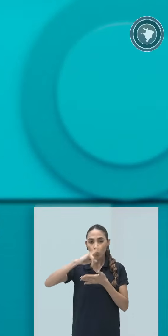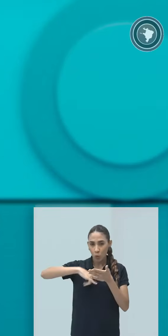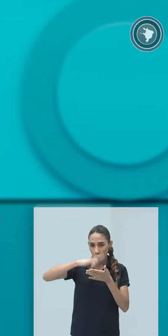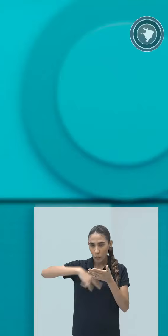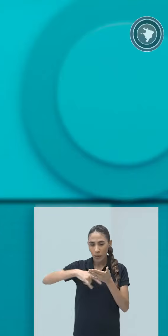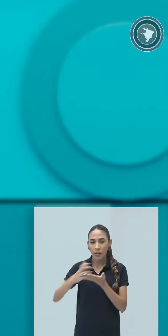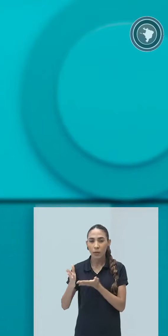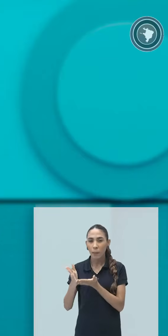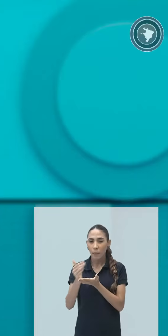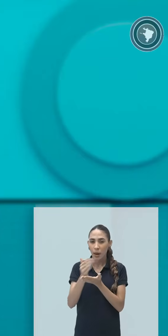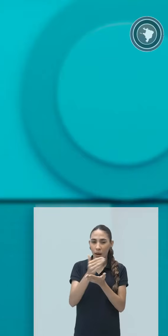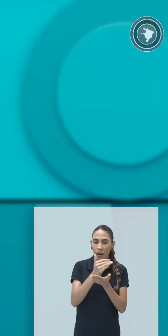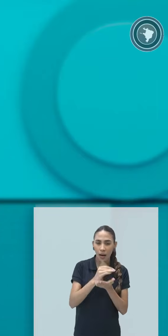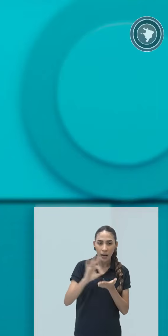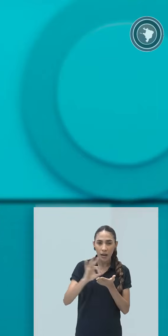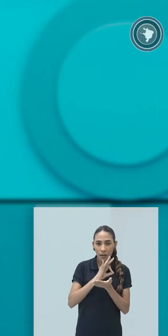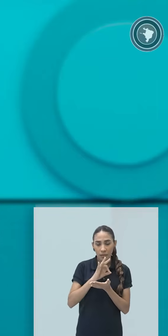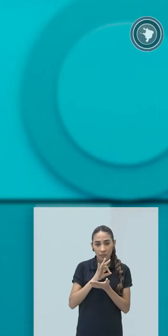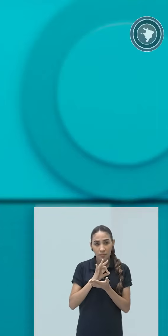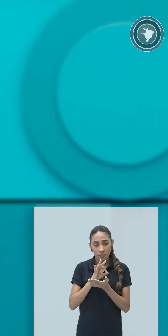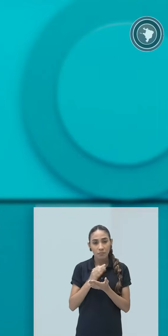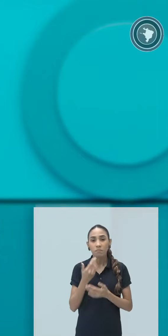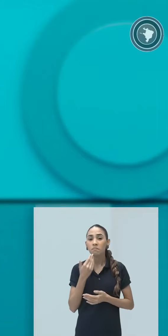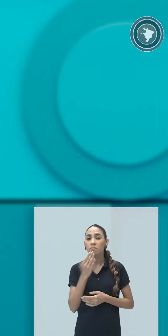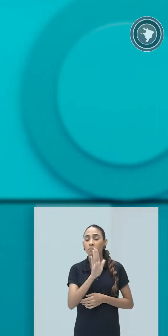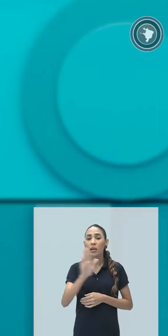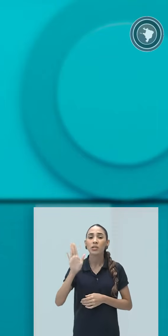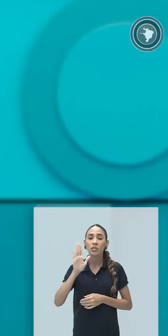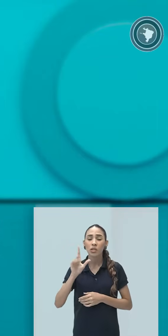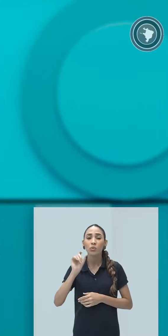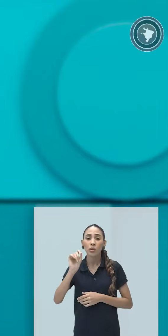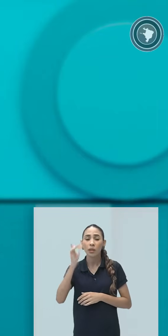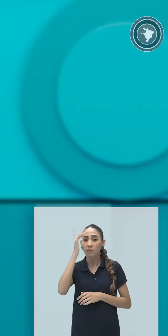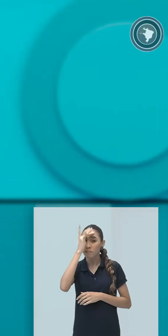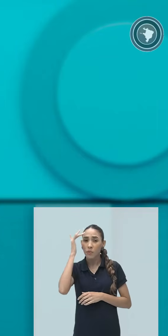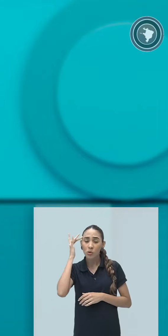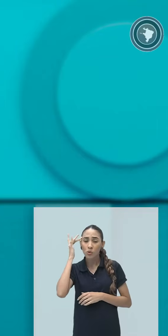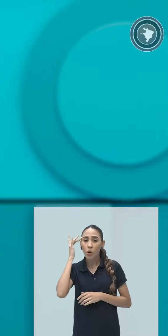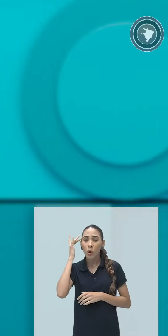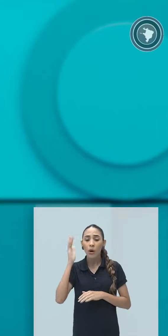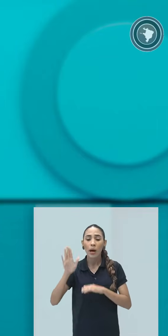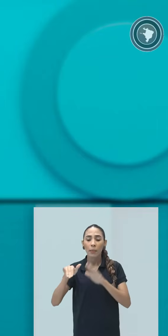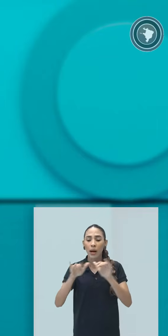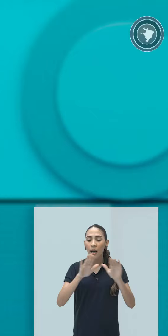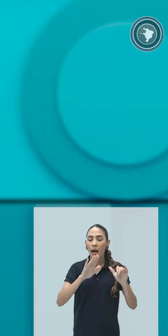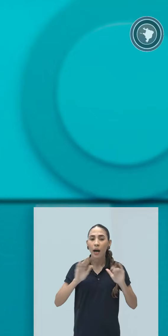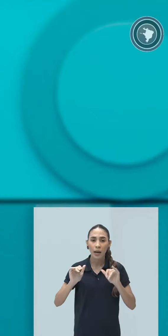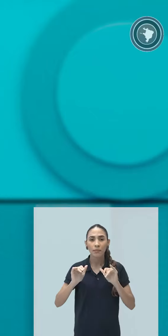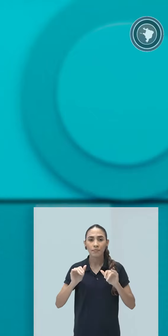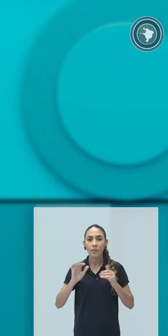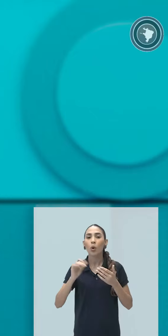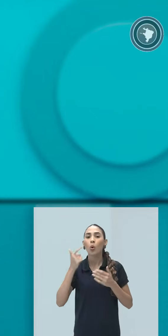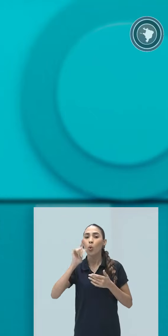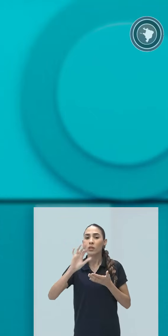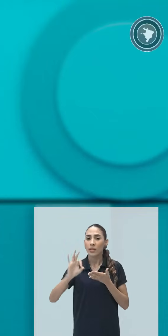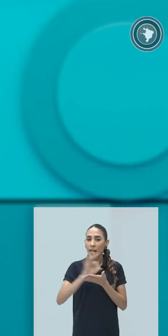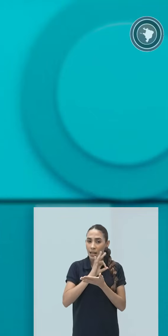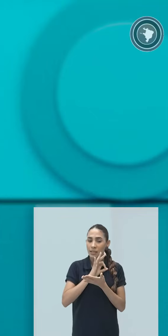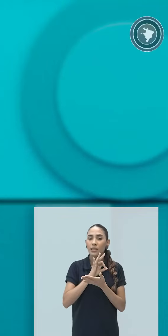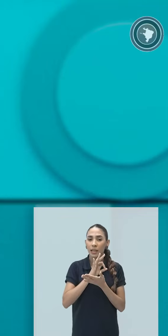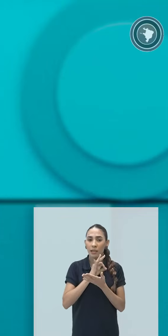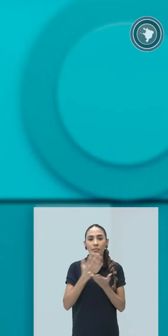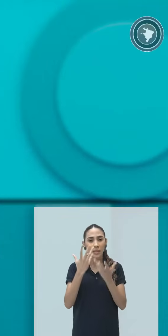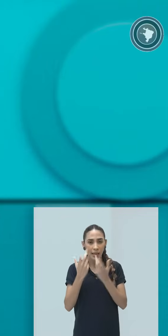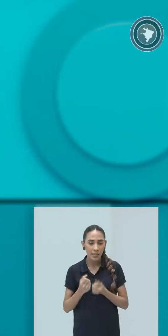para validar esse abaixo-assinado estava ali convocando os moradores, as pessoas como a Ju para assinar e